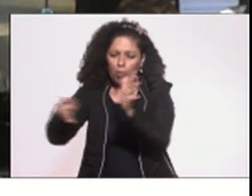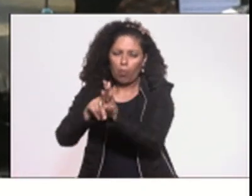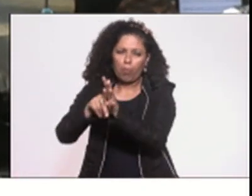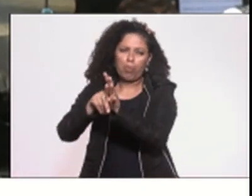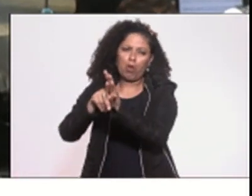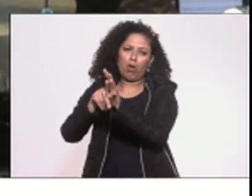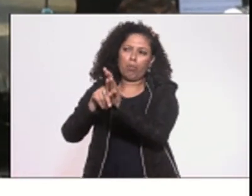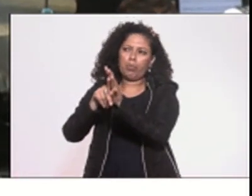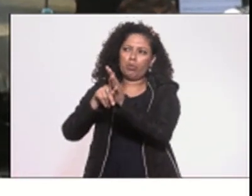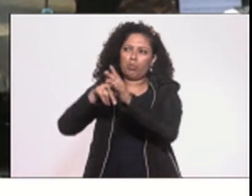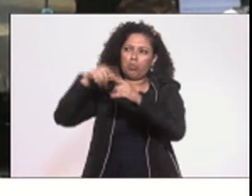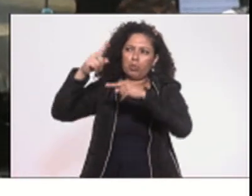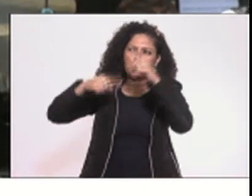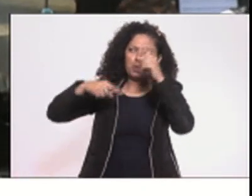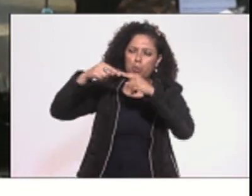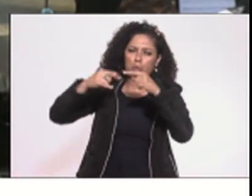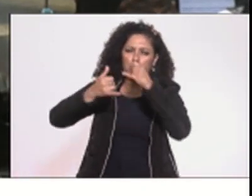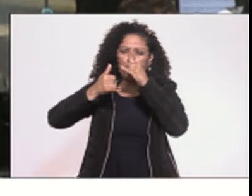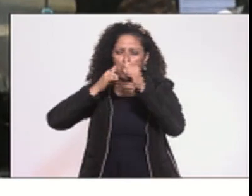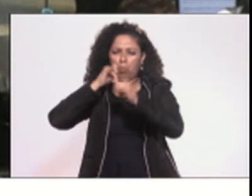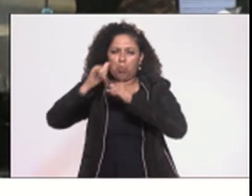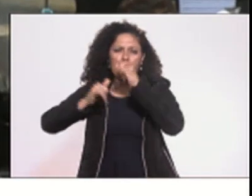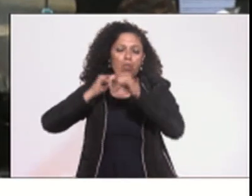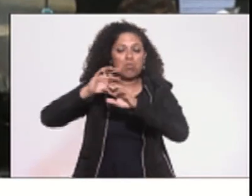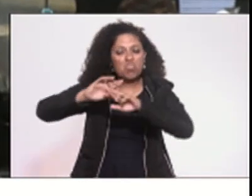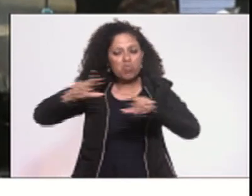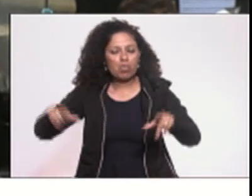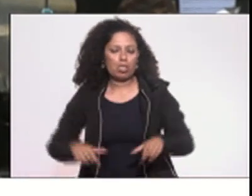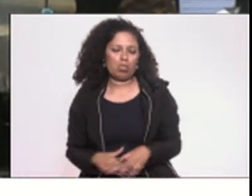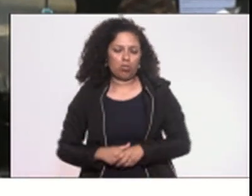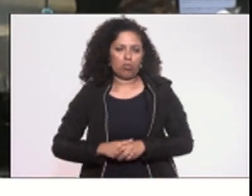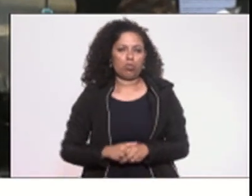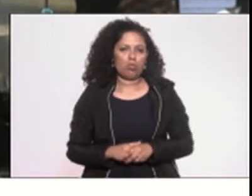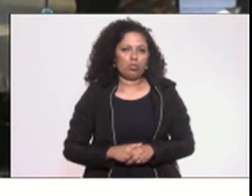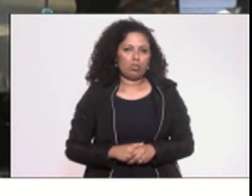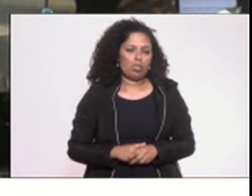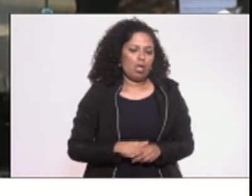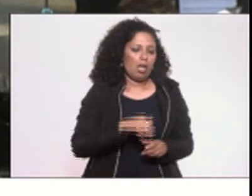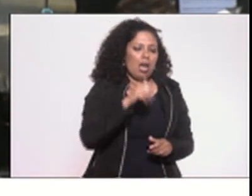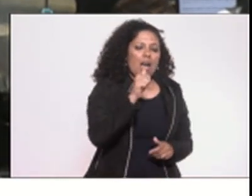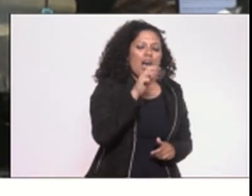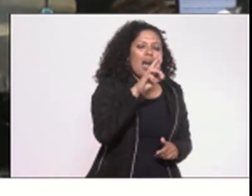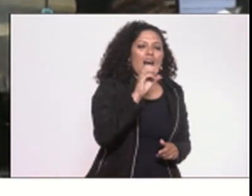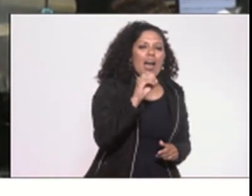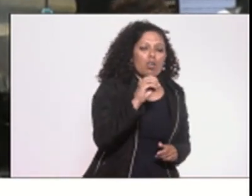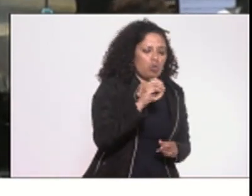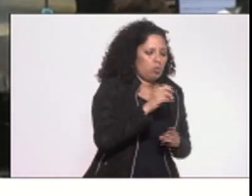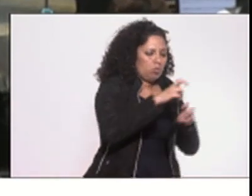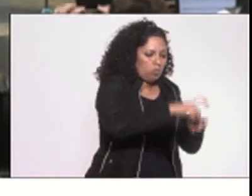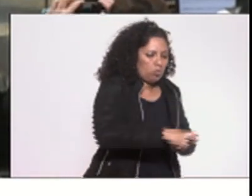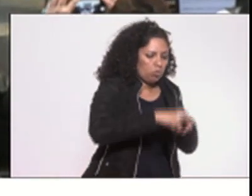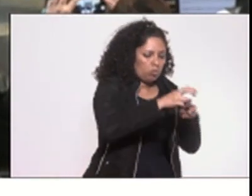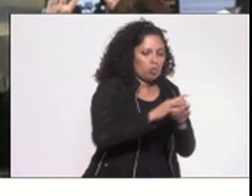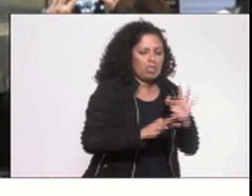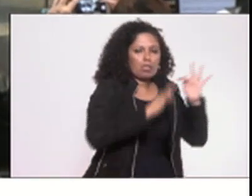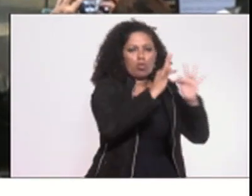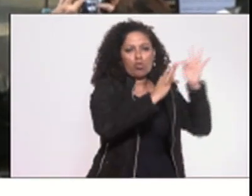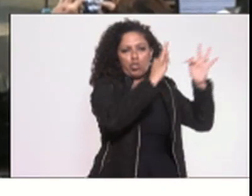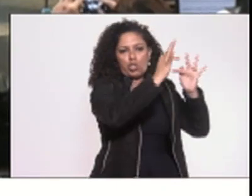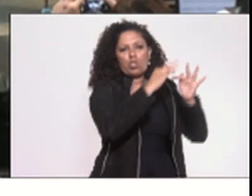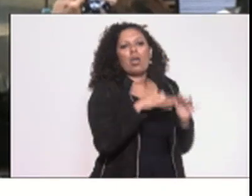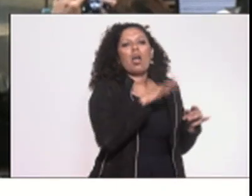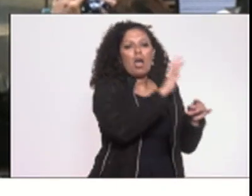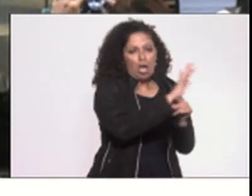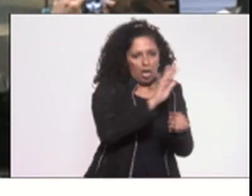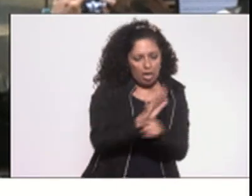químicos, que a gente vai eliminando os nutrientes do solo. Então, a agroecologia, com toda certeza, é algo que só